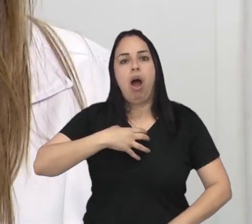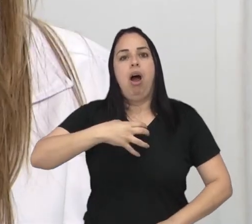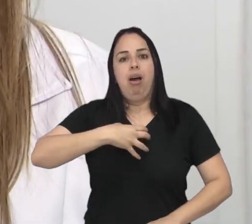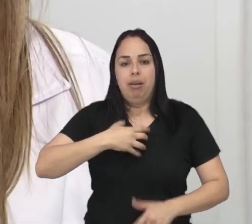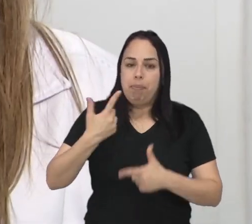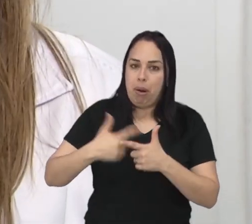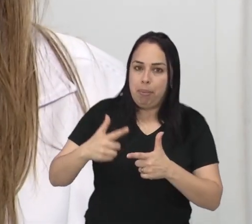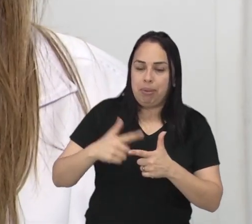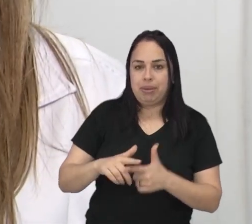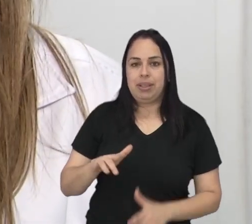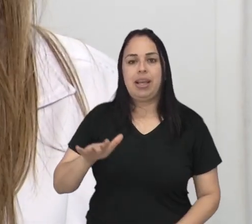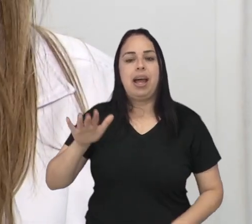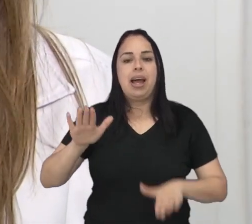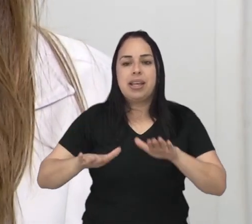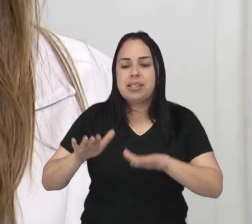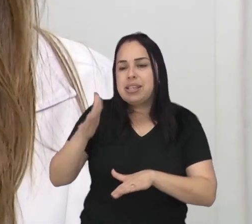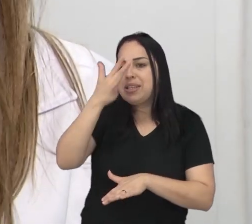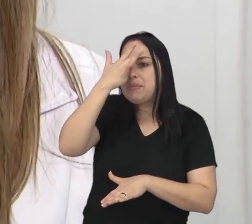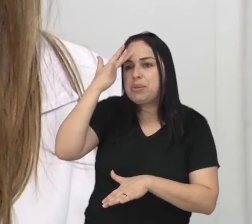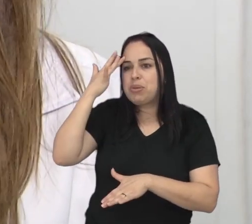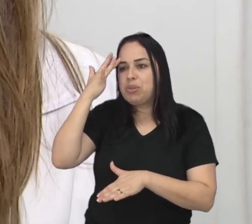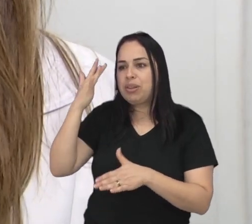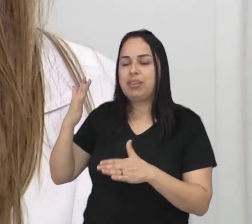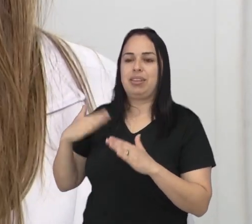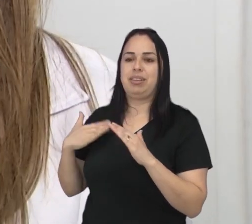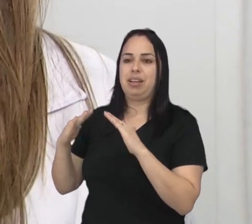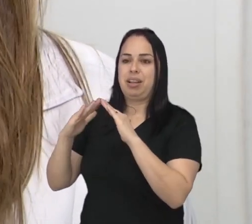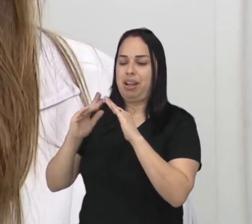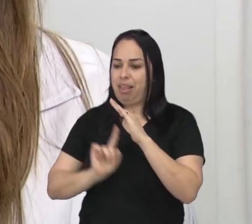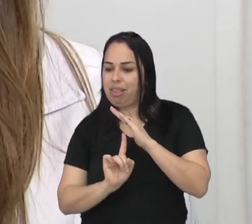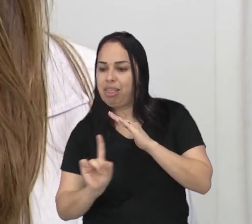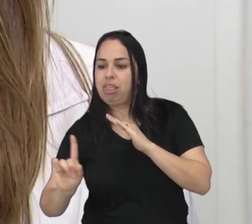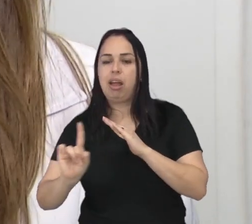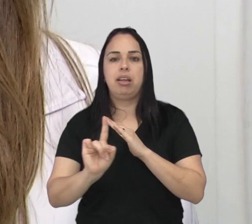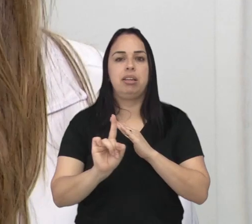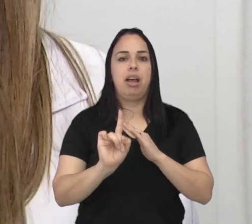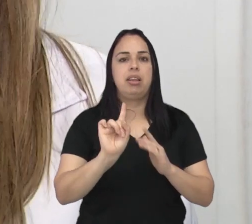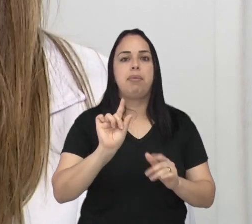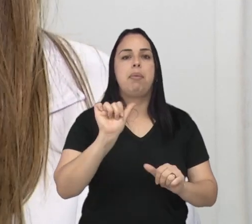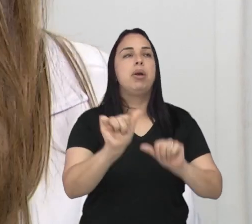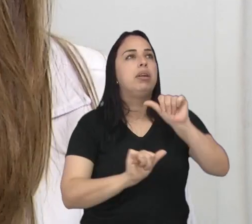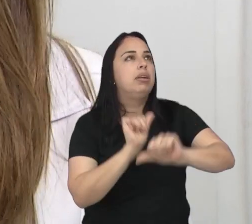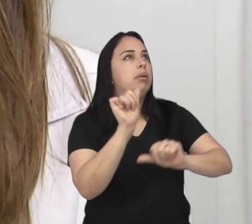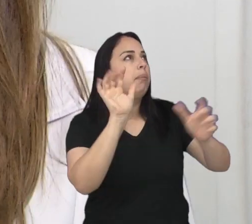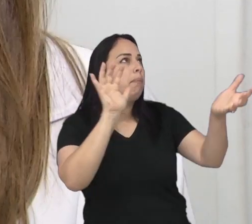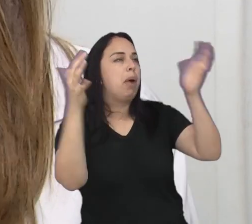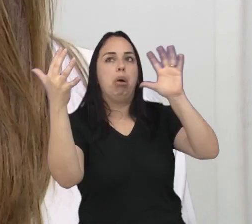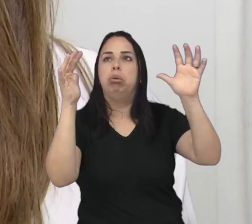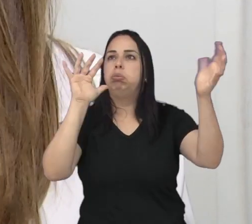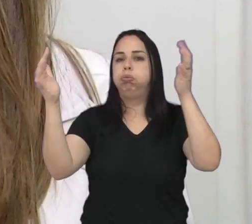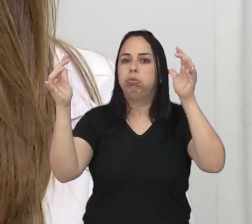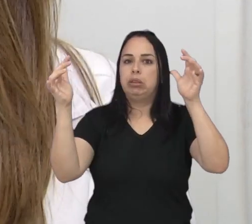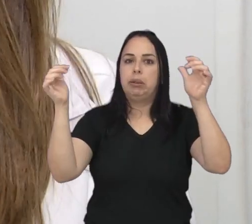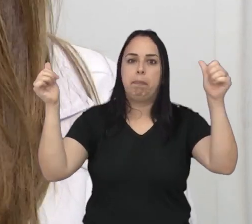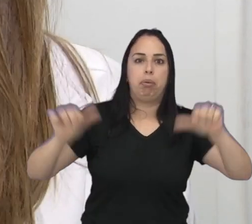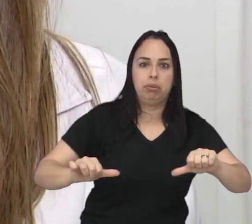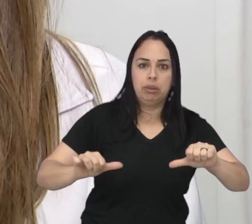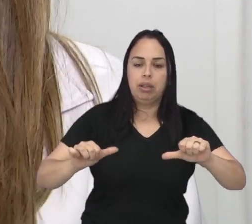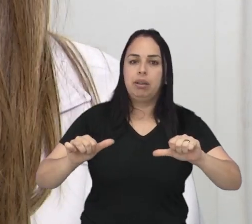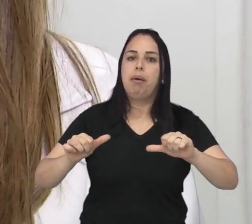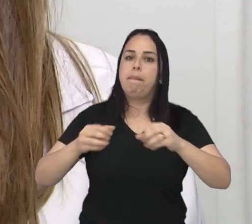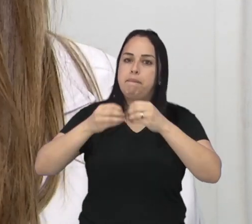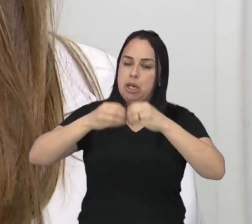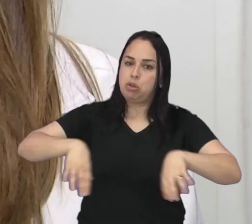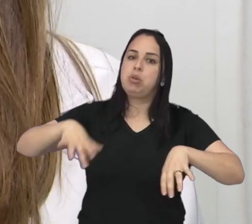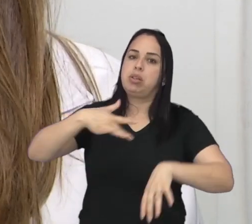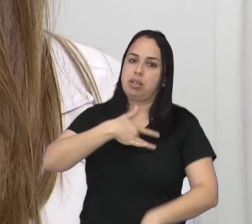As pessoas acabam saindo de casa com uma temperatura e chegando em casa com outra temperatura, ou durante o dia tem essa mudança brusca. E